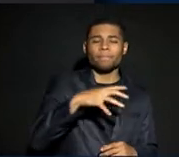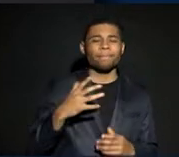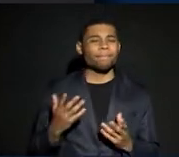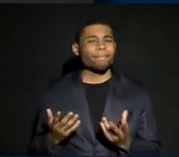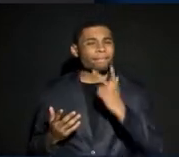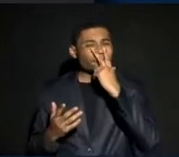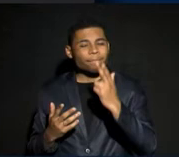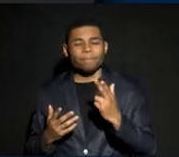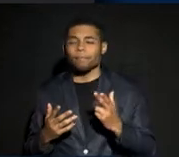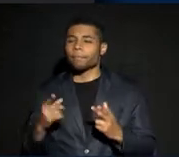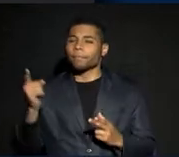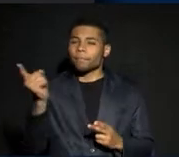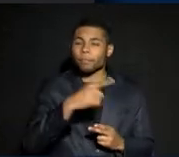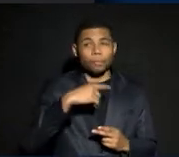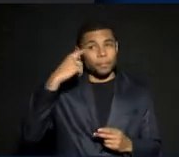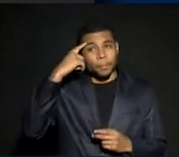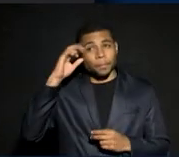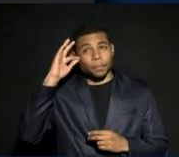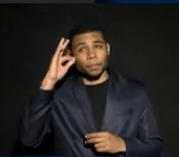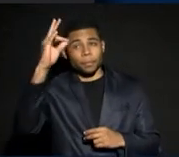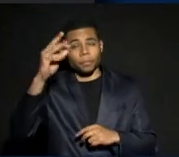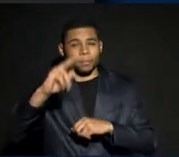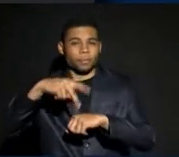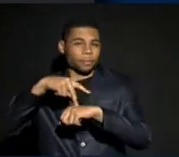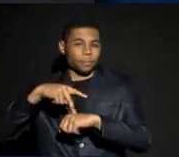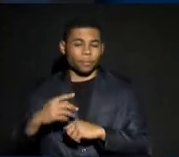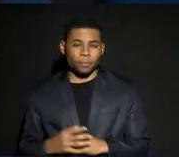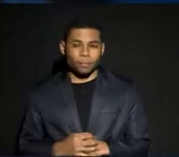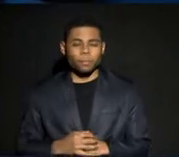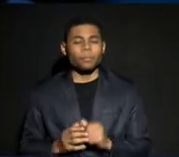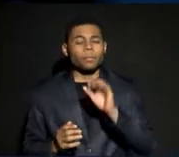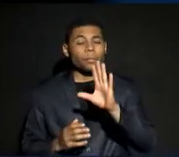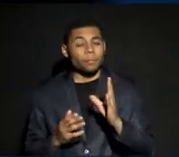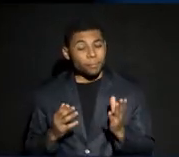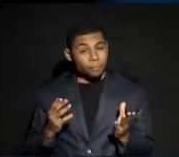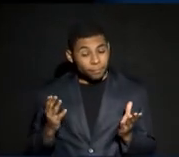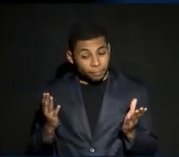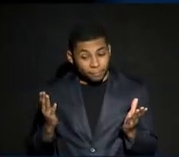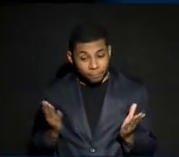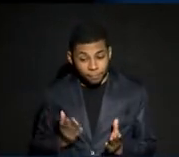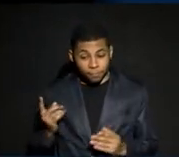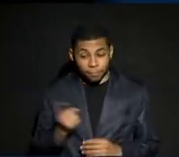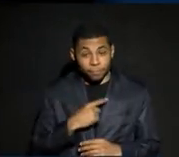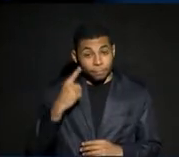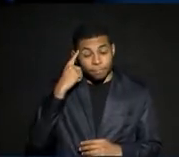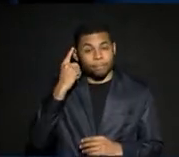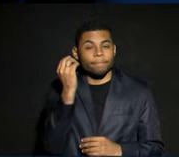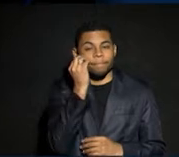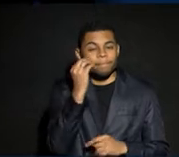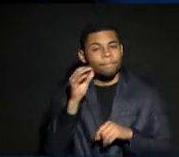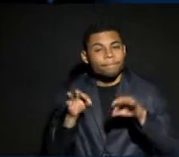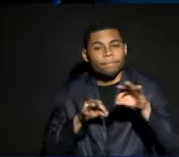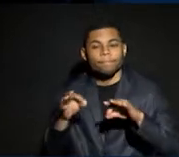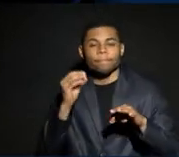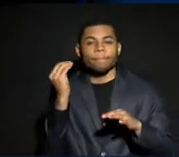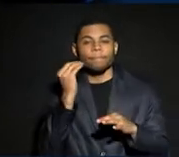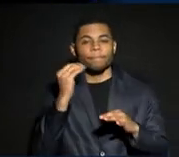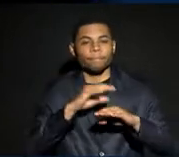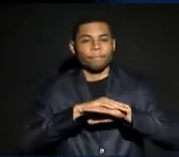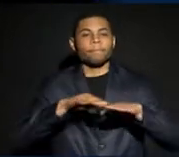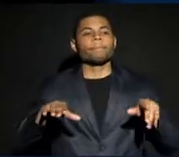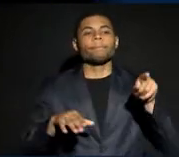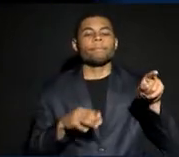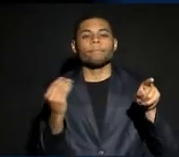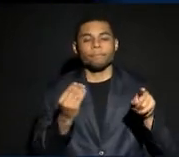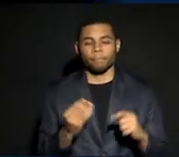que pensam o futuro do país. E o que nós fizemos para combater isso? Né? Nós fizemos uma